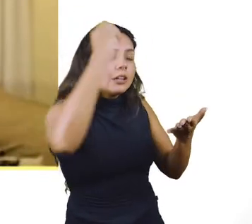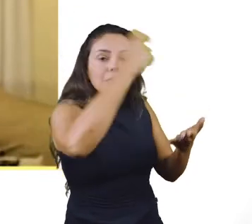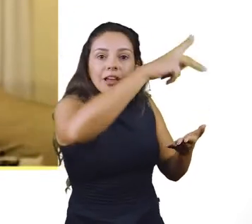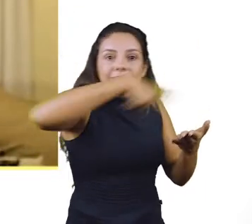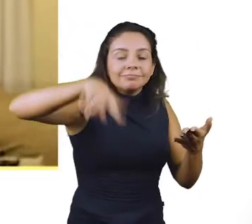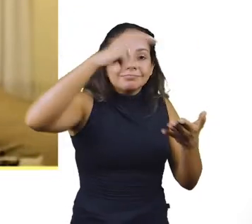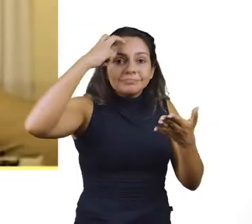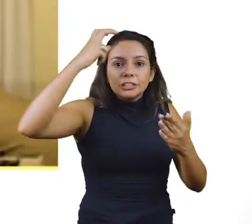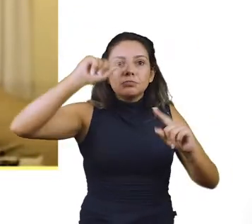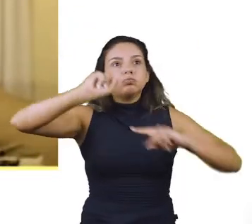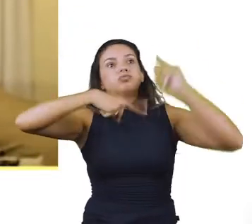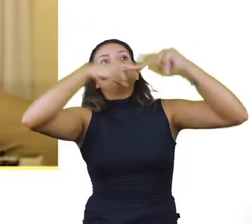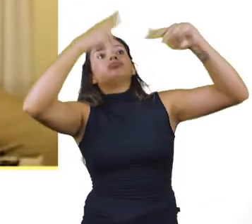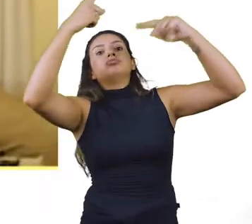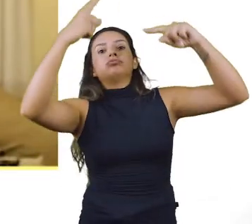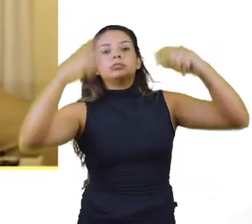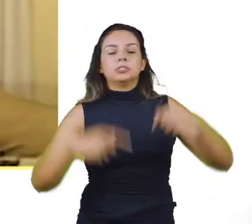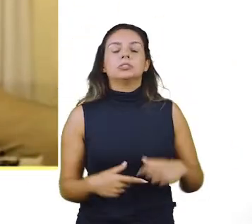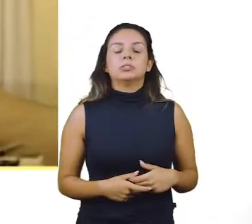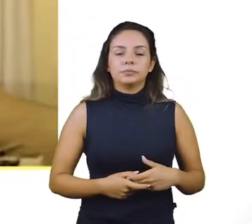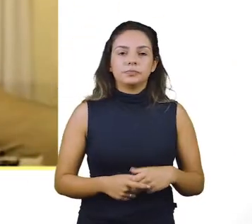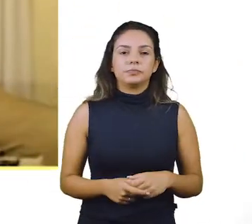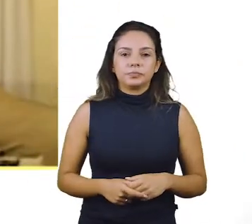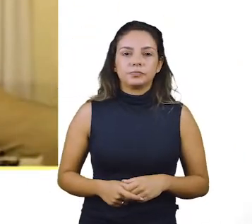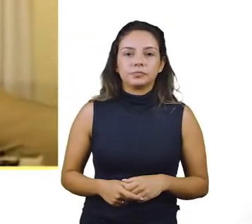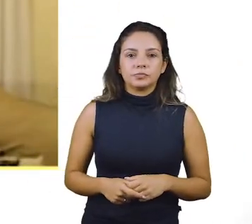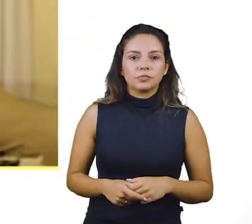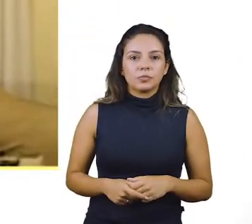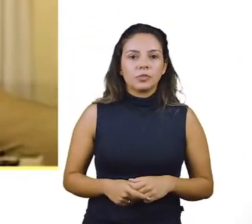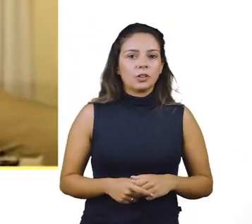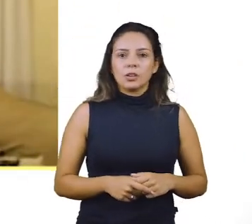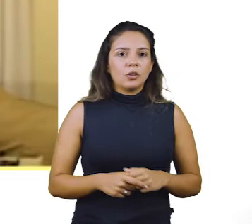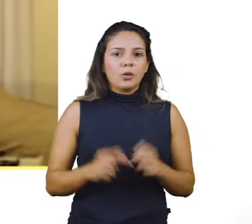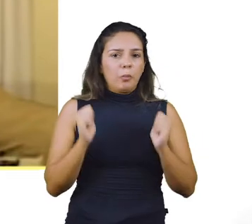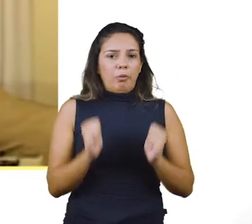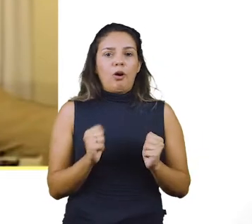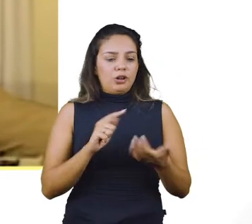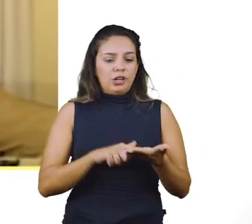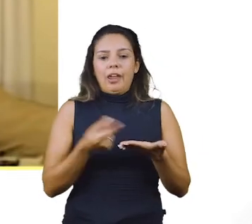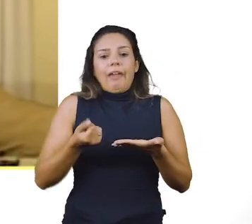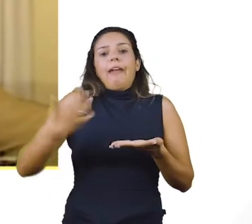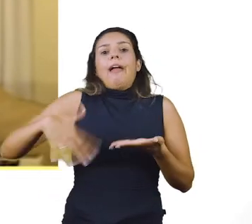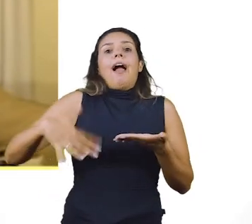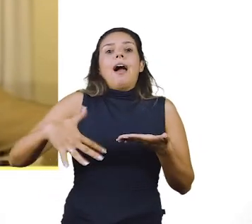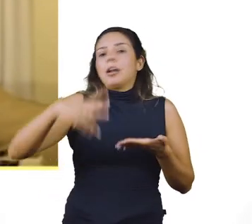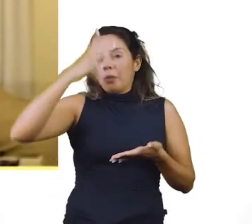sugerir que a gente não quer que essas pessoas evoluam intelectualmente.